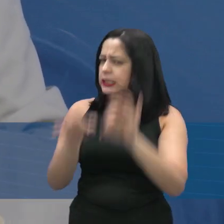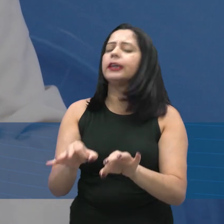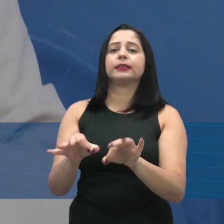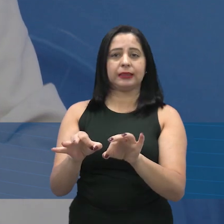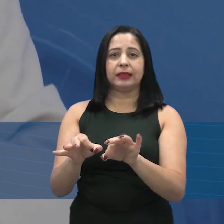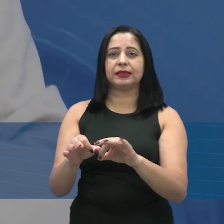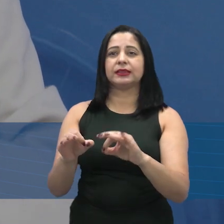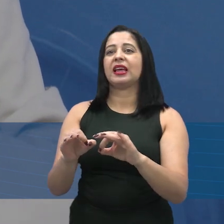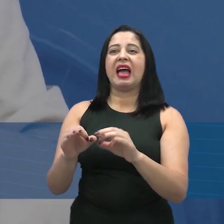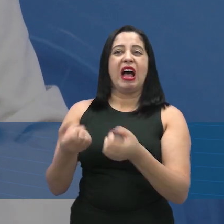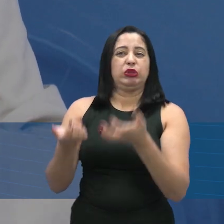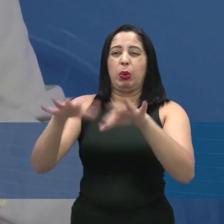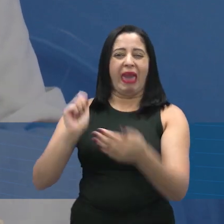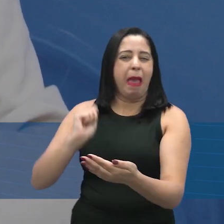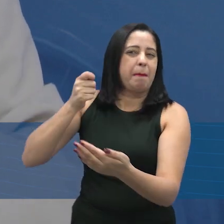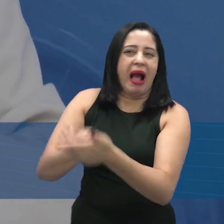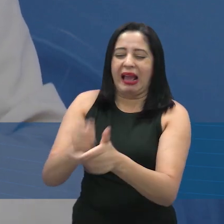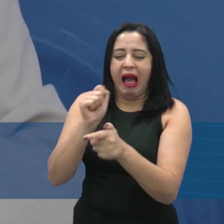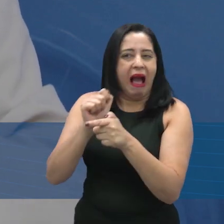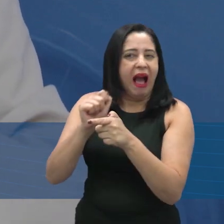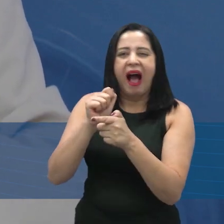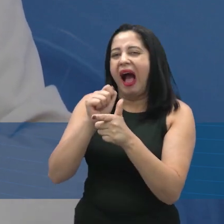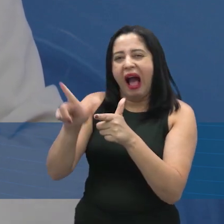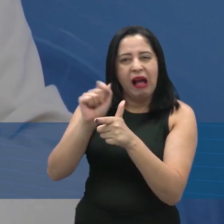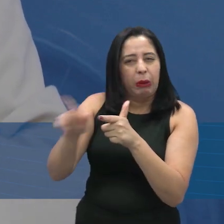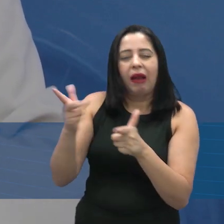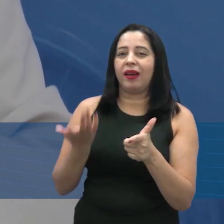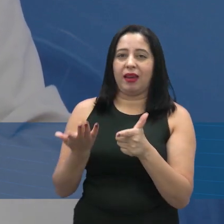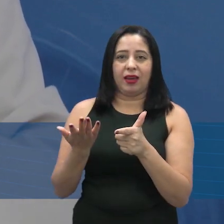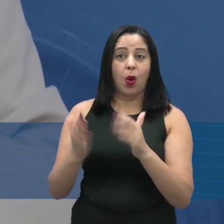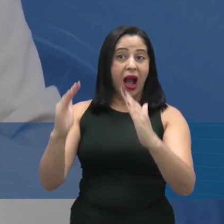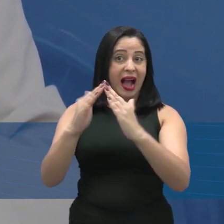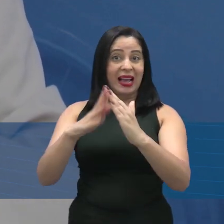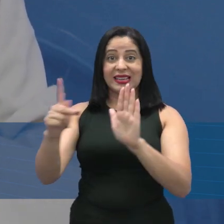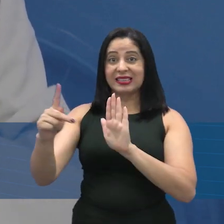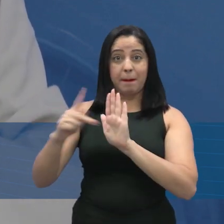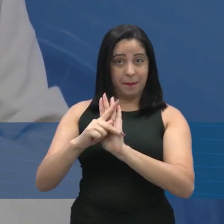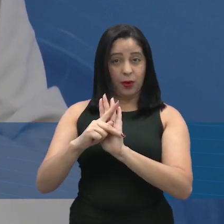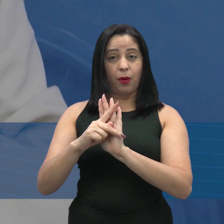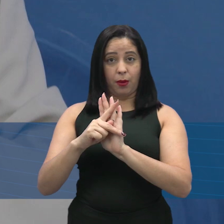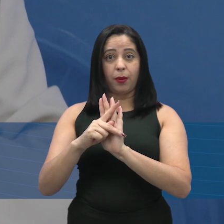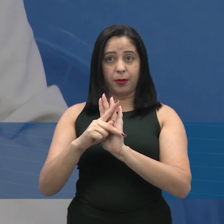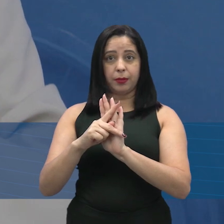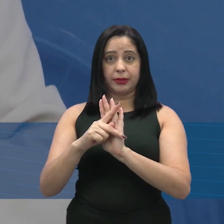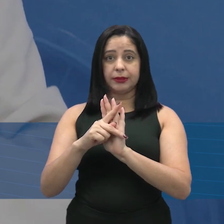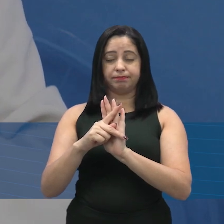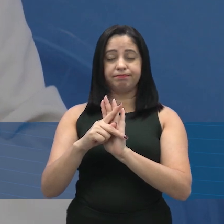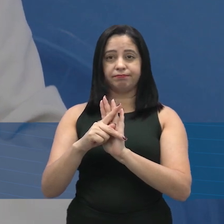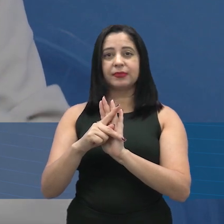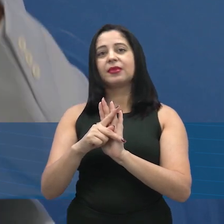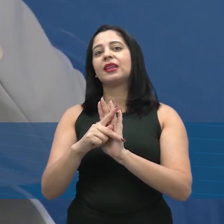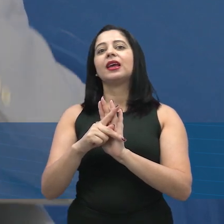é fugir dos aluguéis, né, é ter o seu próprio espaço e casa própria também inseria dentro desse